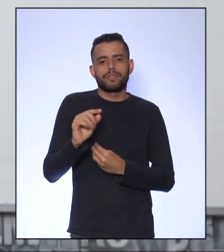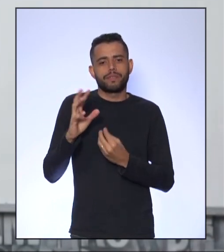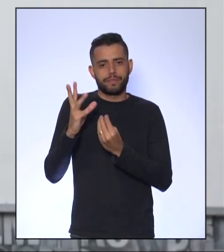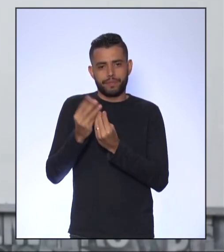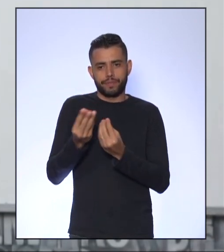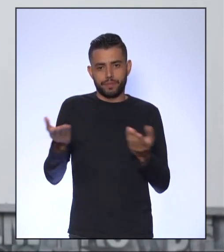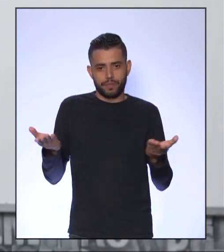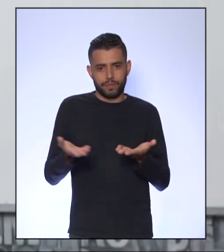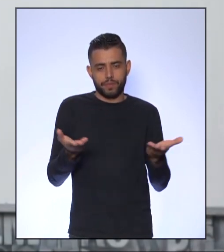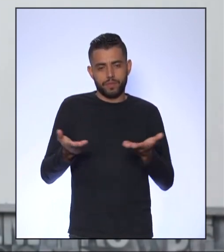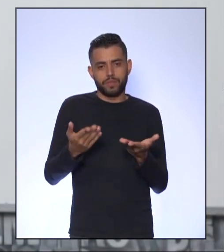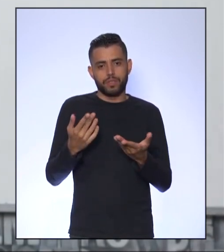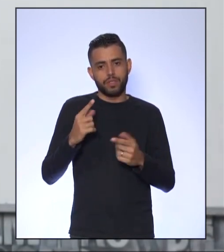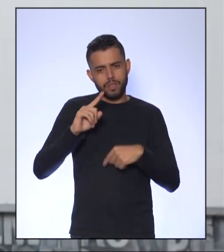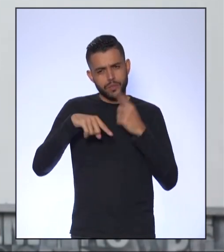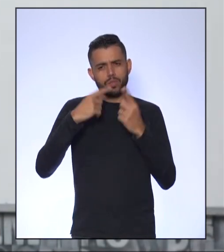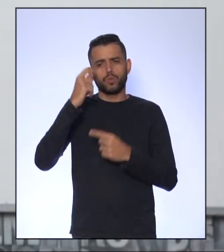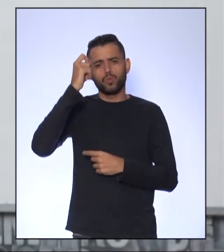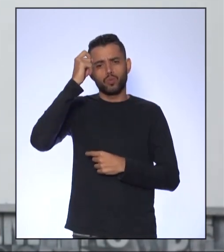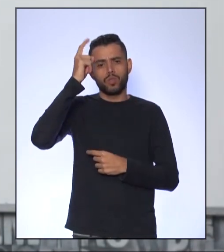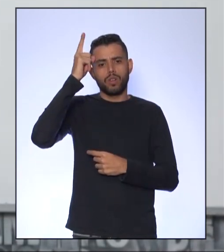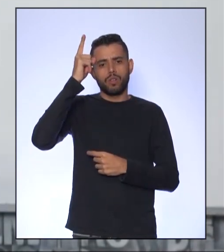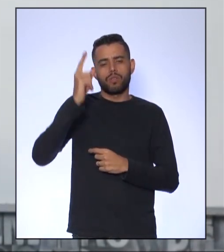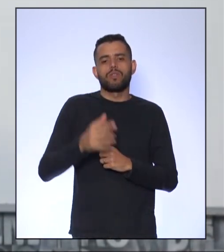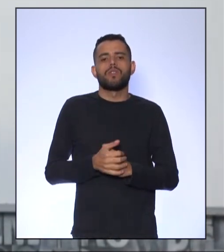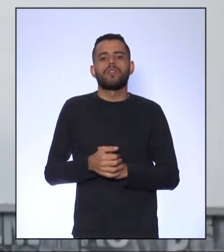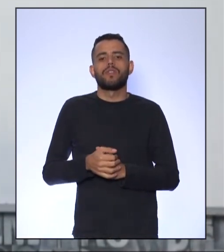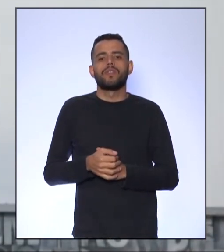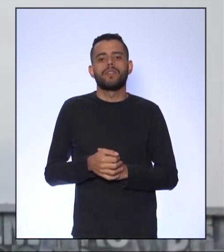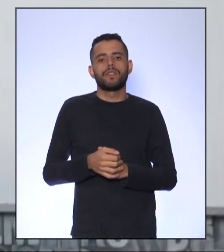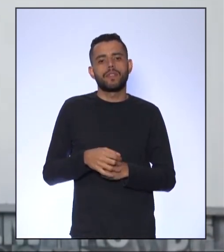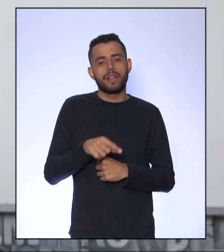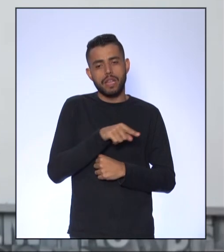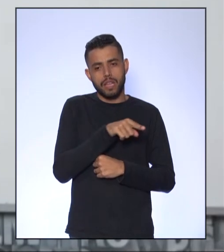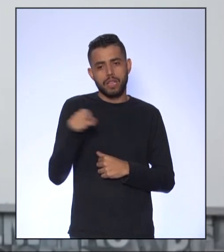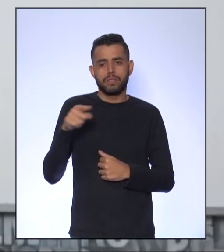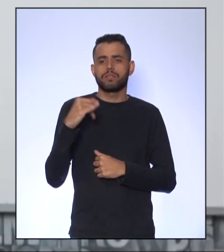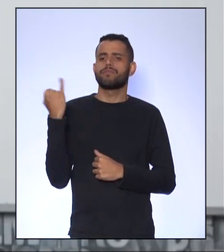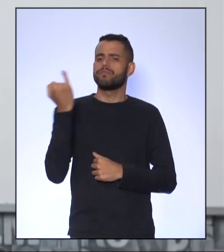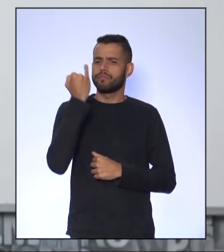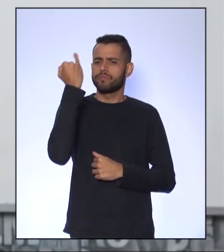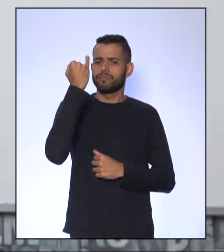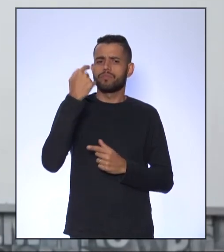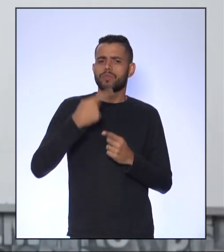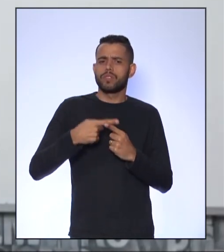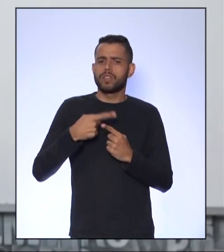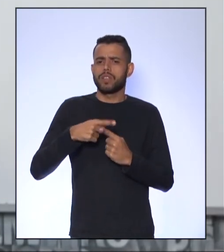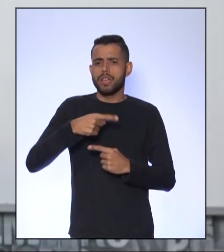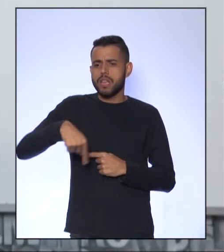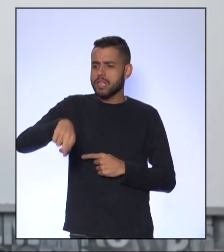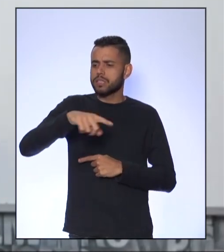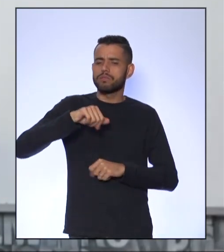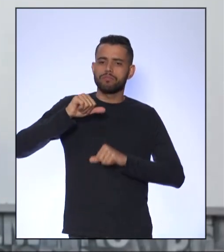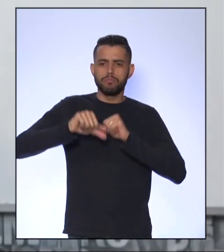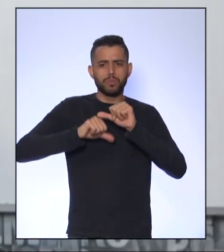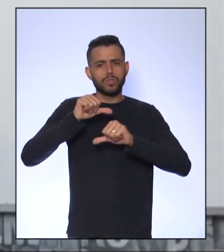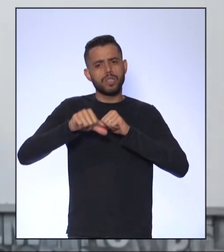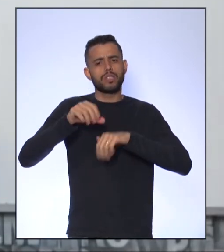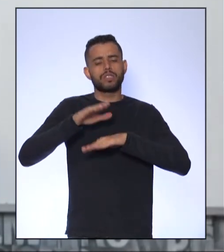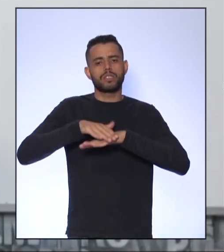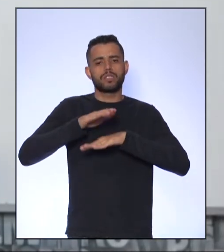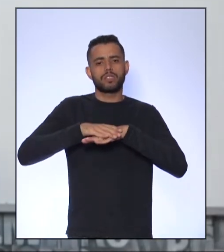no que tange ao renascimento cultural, Caroline, eles são fundamentais, porque eles são os agentes de mudança. Então,